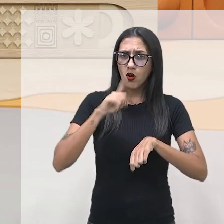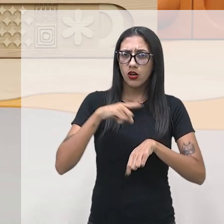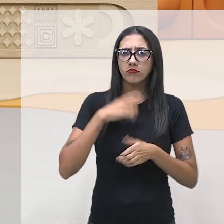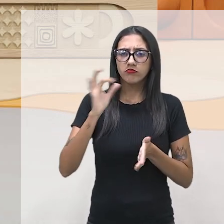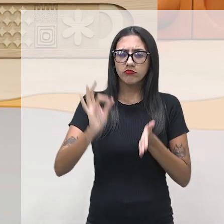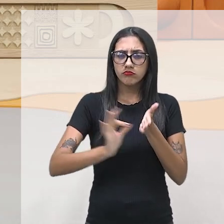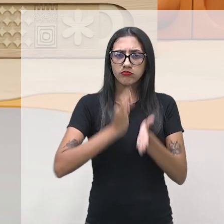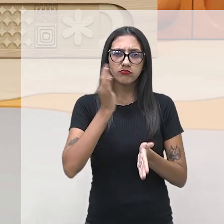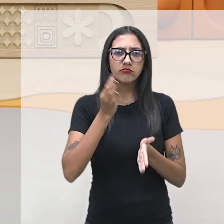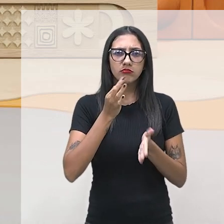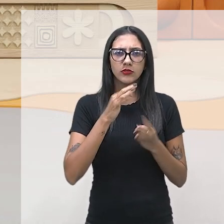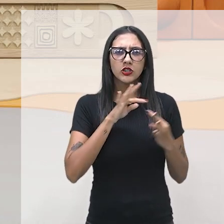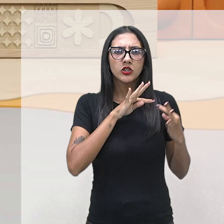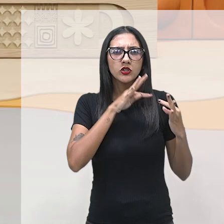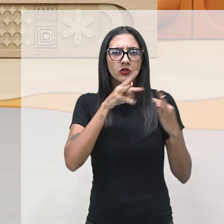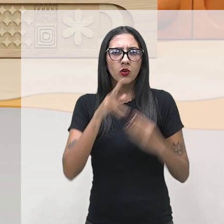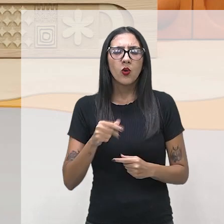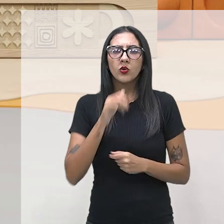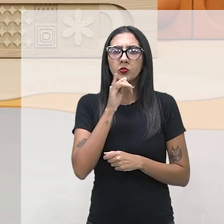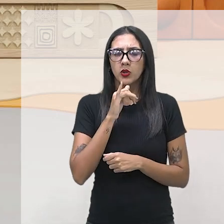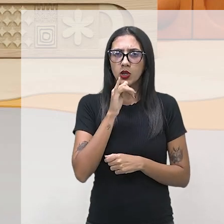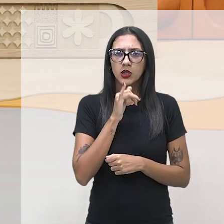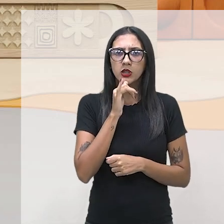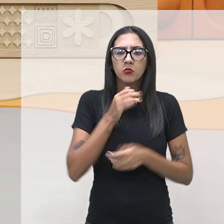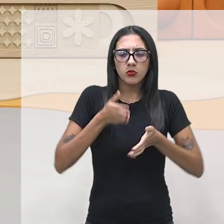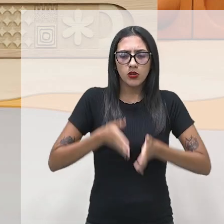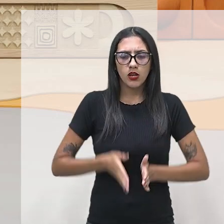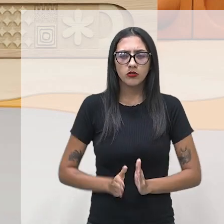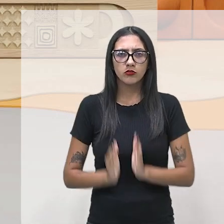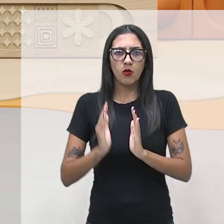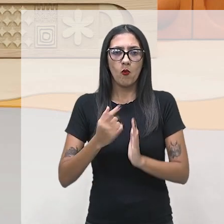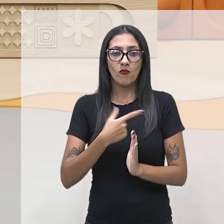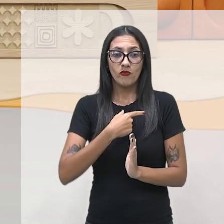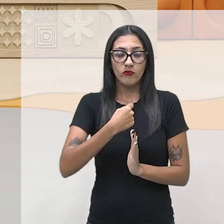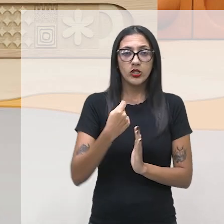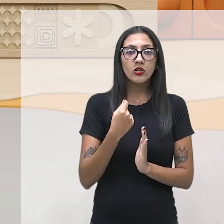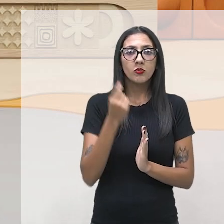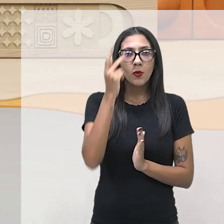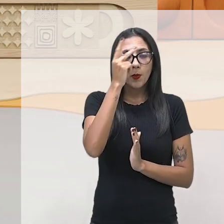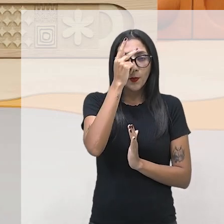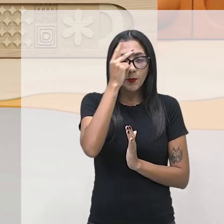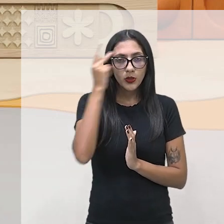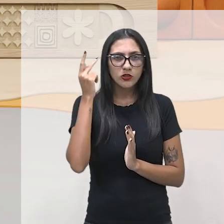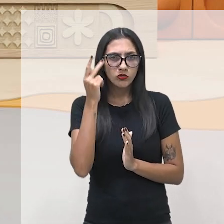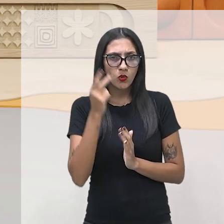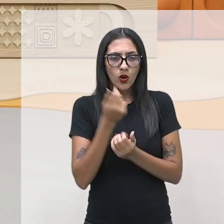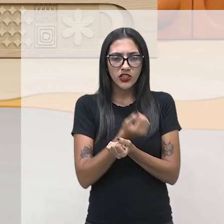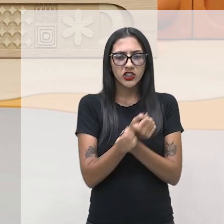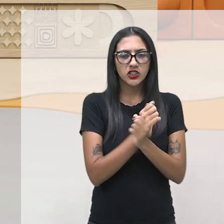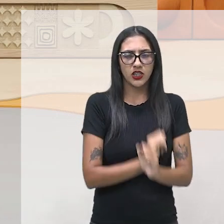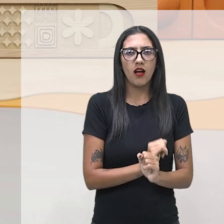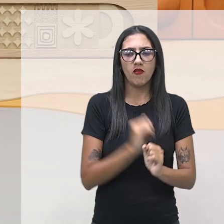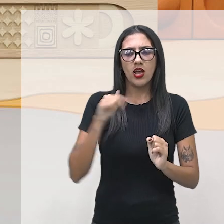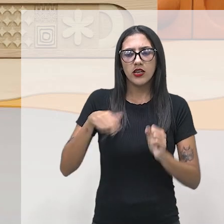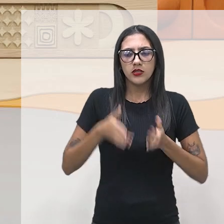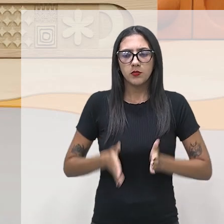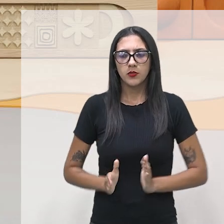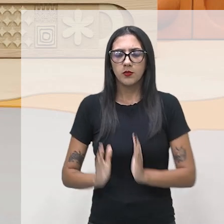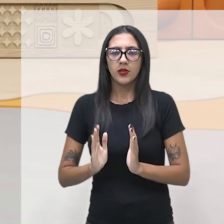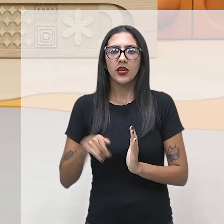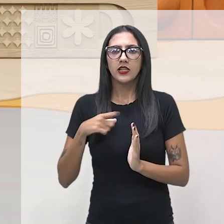assinada, todo o filho de escravizado, a partir daquele momento, já nasceria livre, a lei do ventre